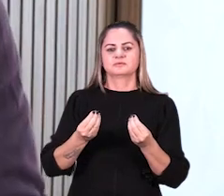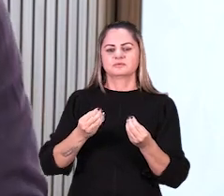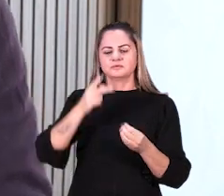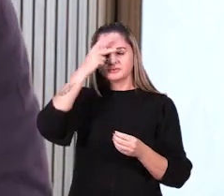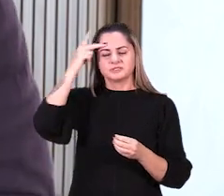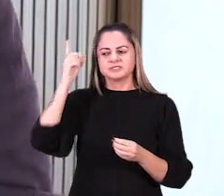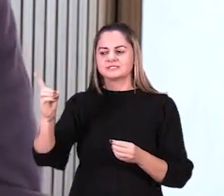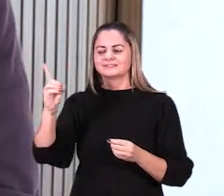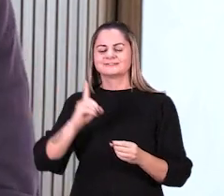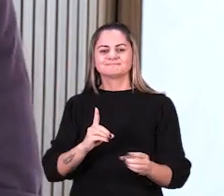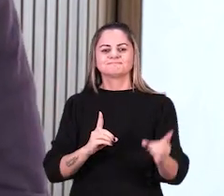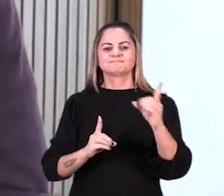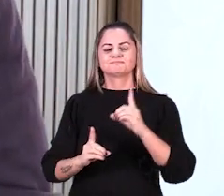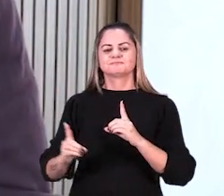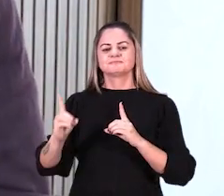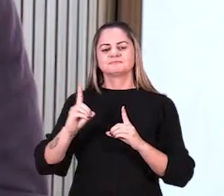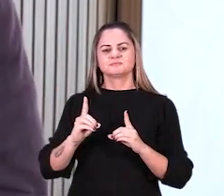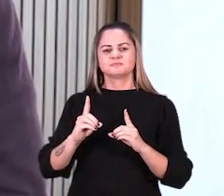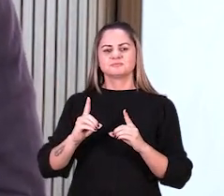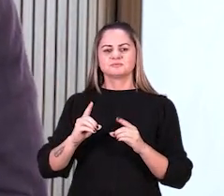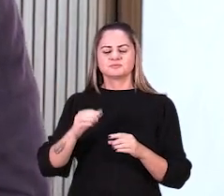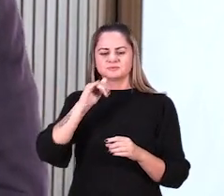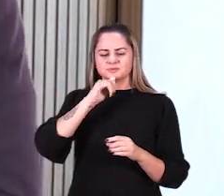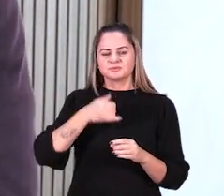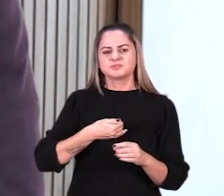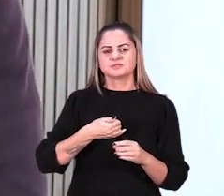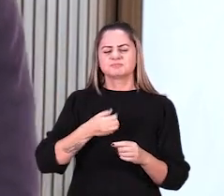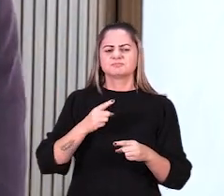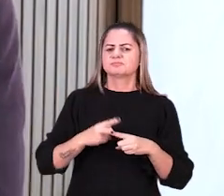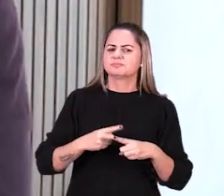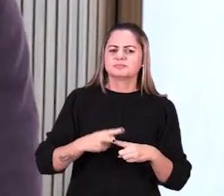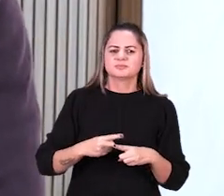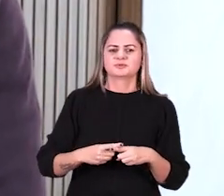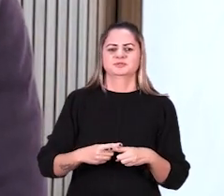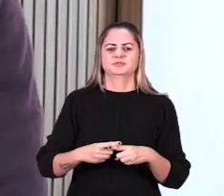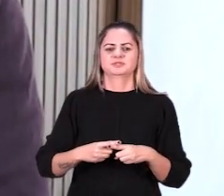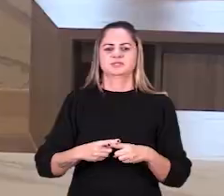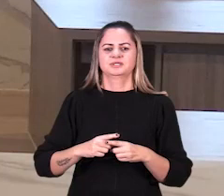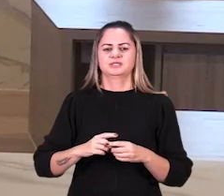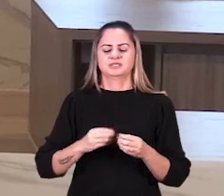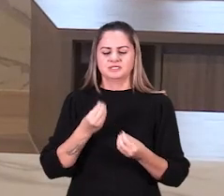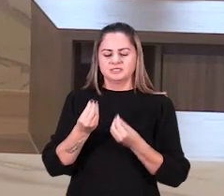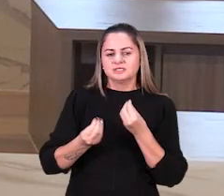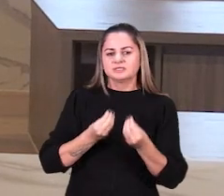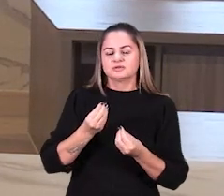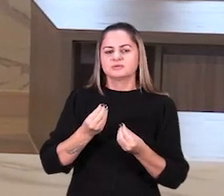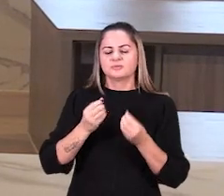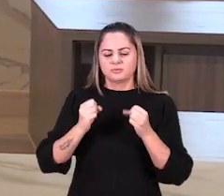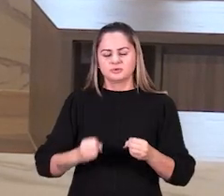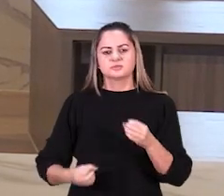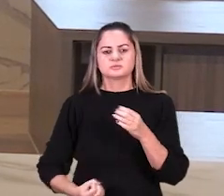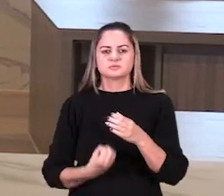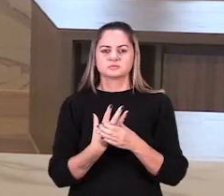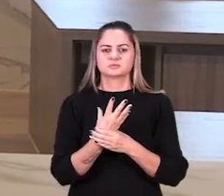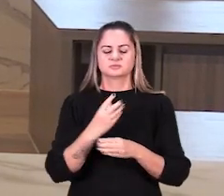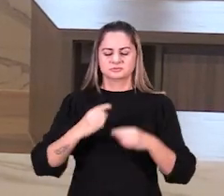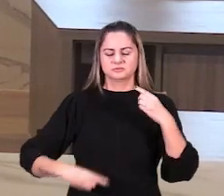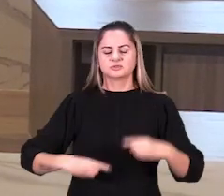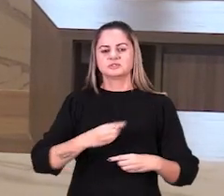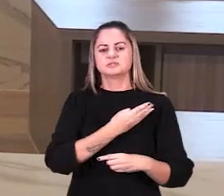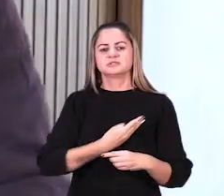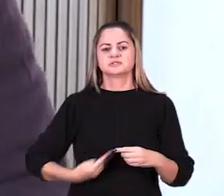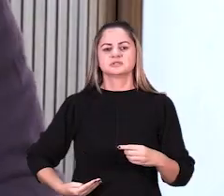desse público, os motivos que trazem essa população em algum contexto a procurar Jundiaí e de que maneira podemos construir